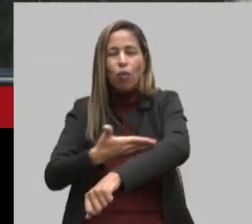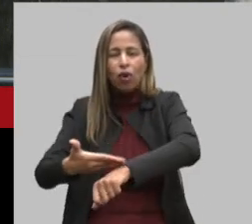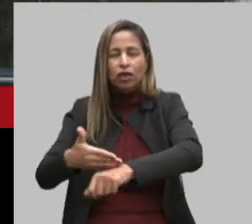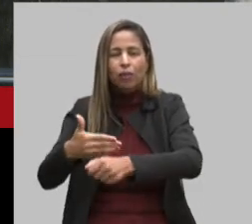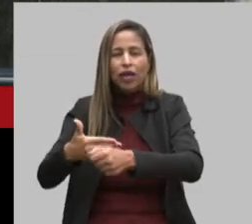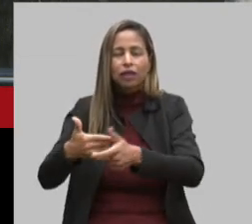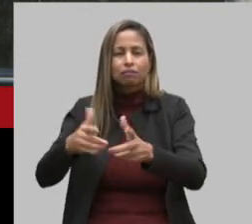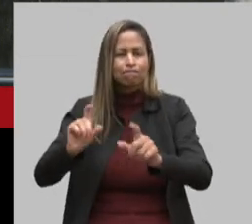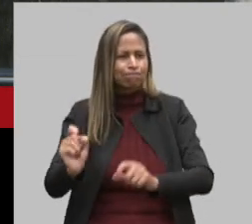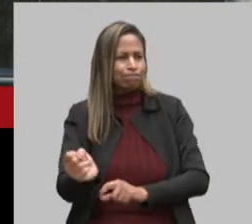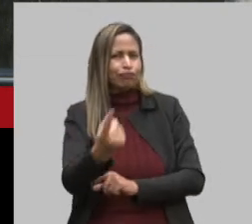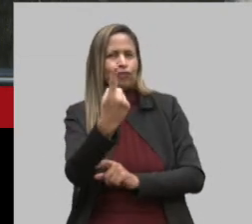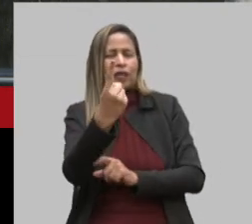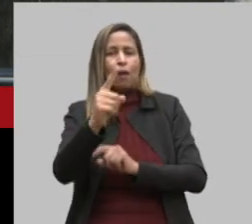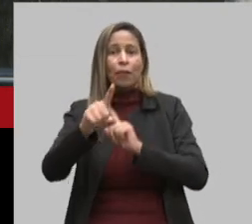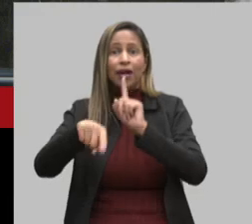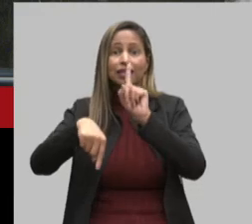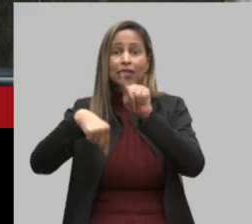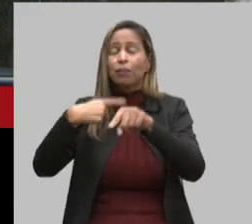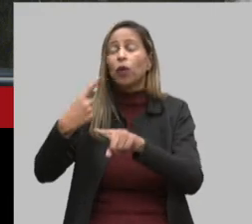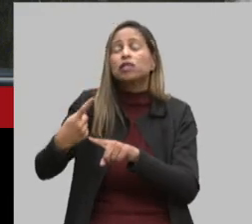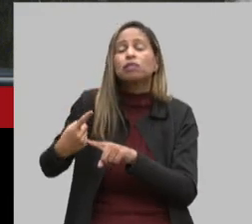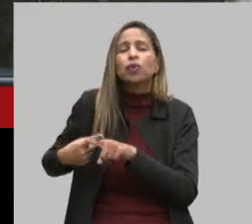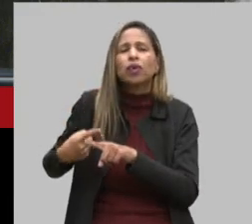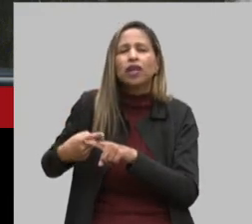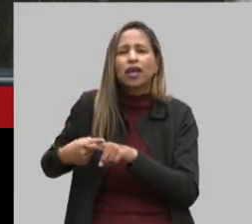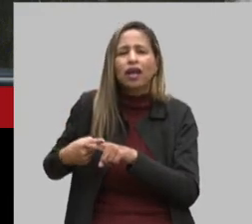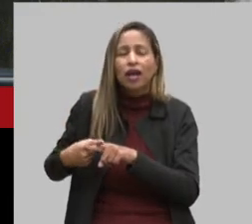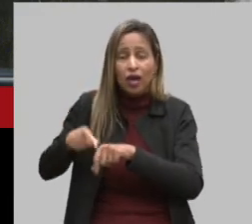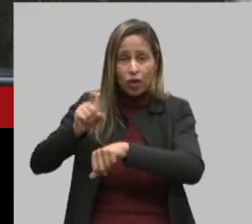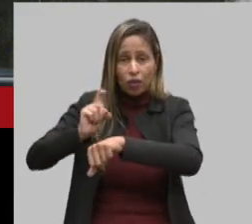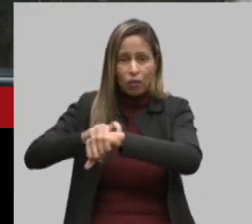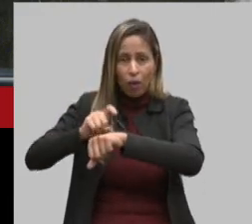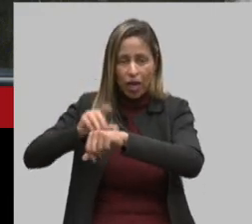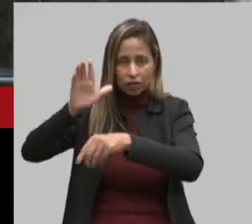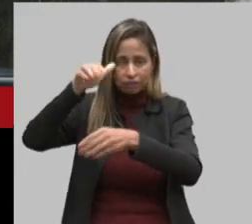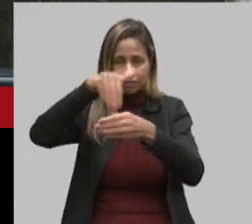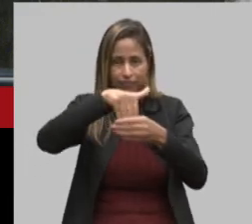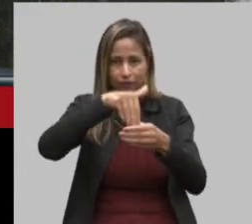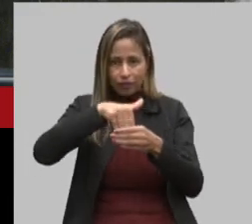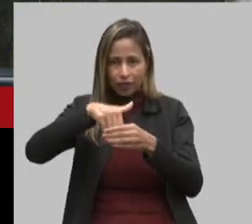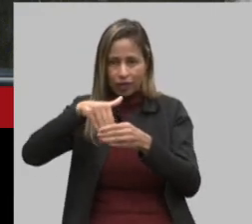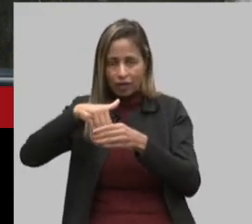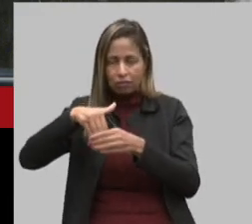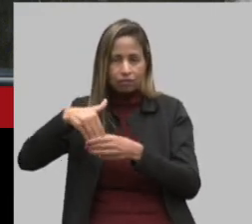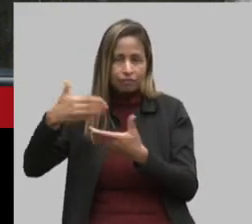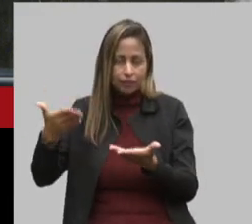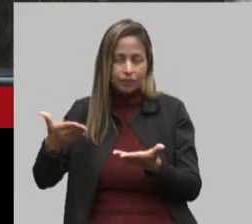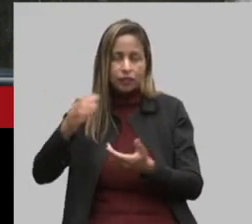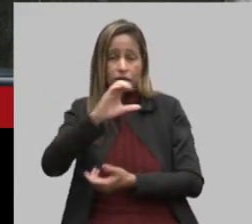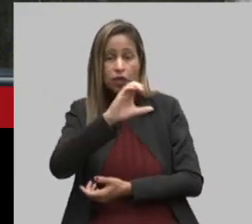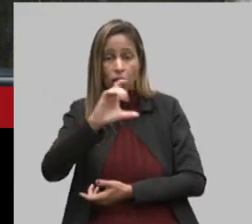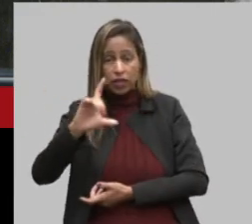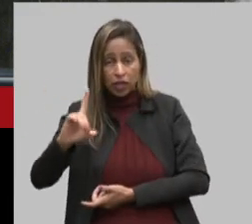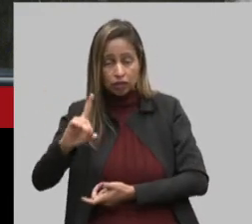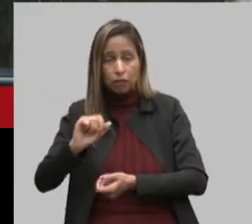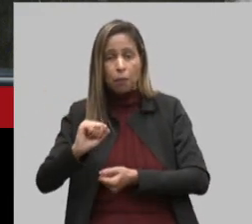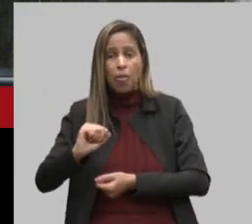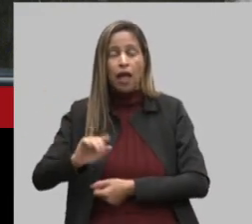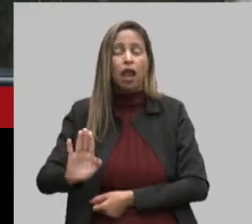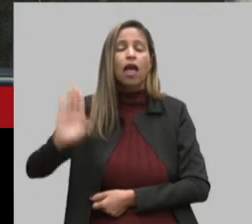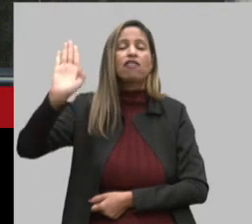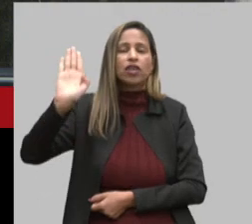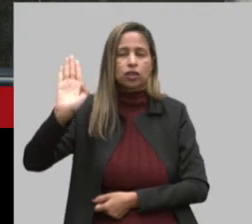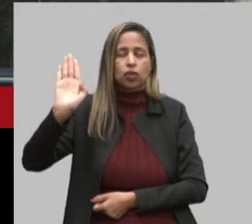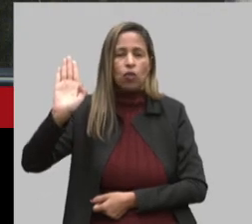estranhou mas depois ele disse o porquê no momento de eleição para alguns oradores e coordenadores ele se levantou